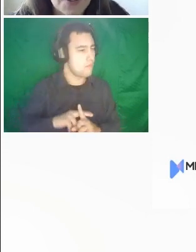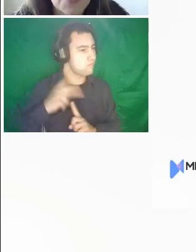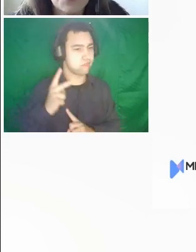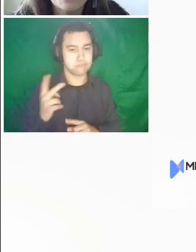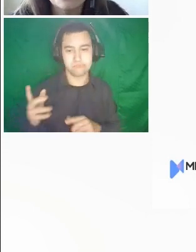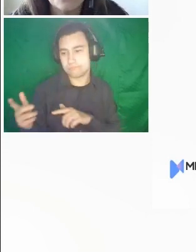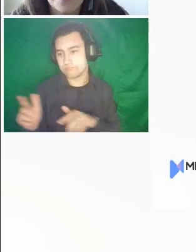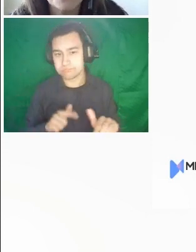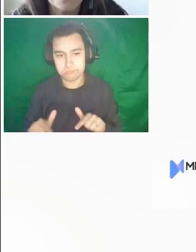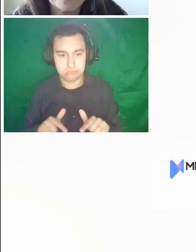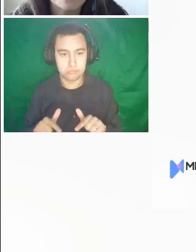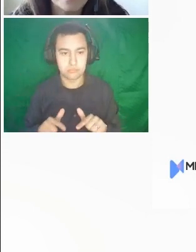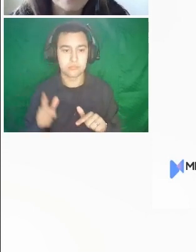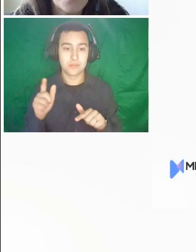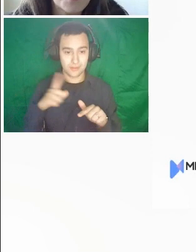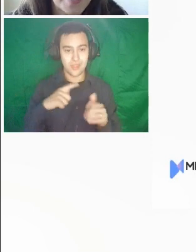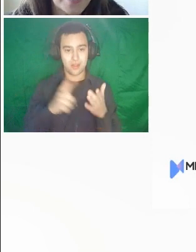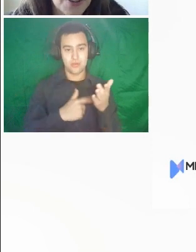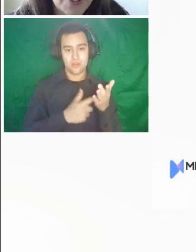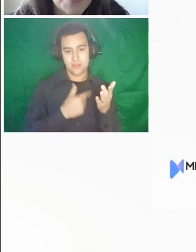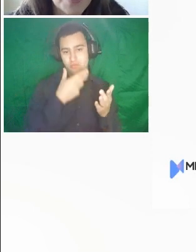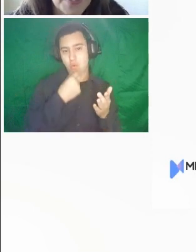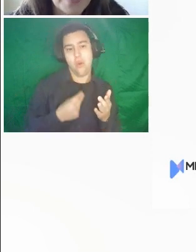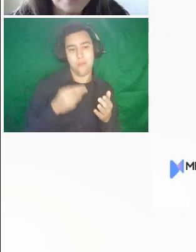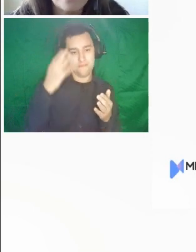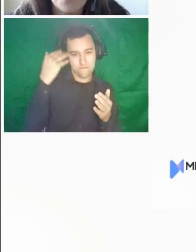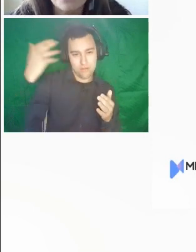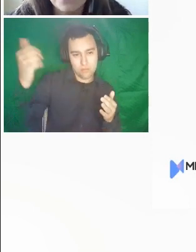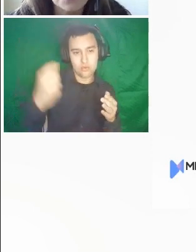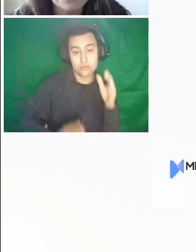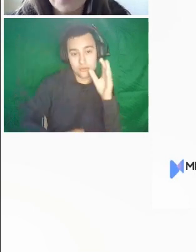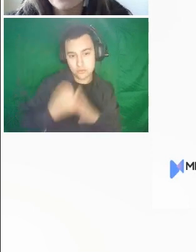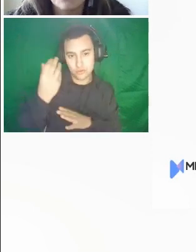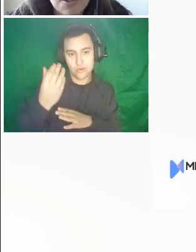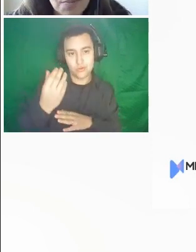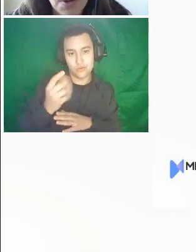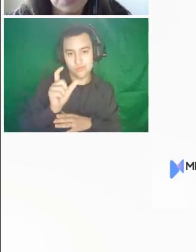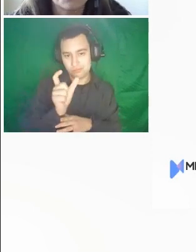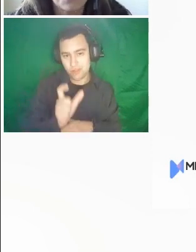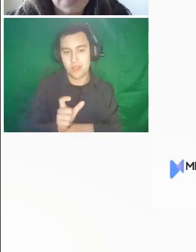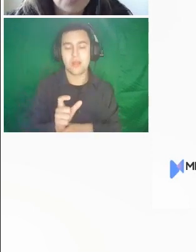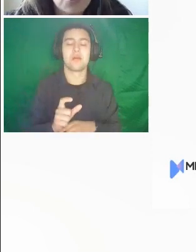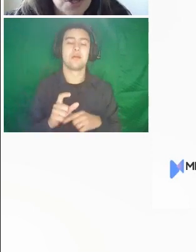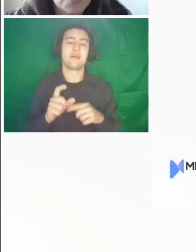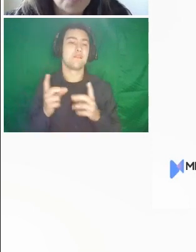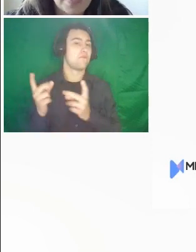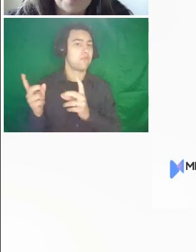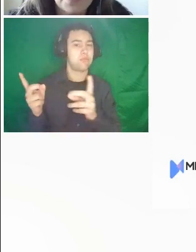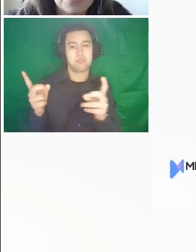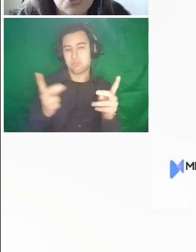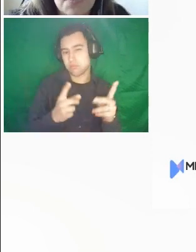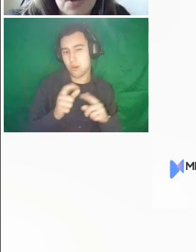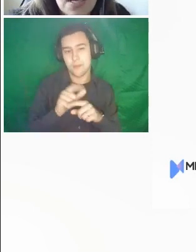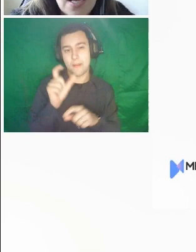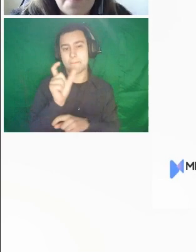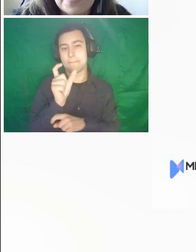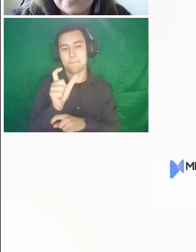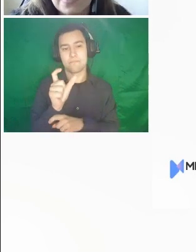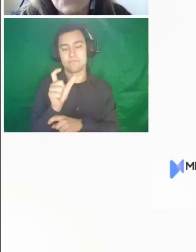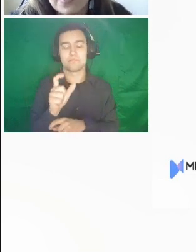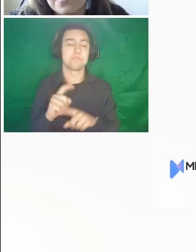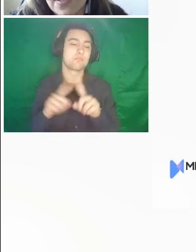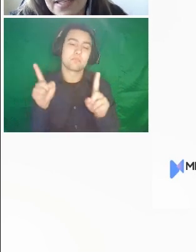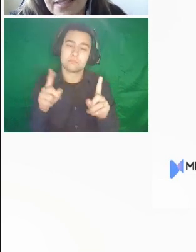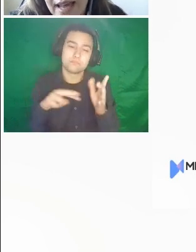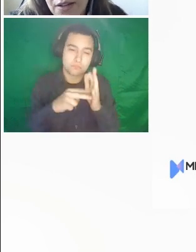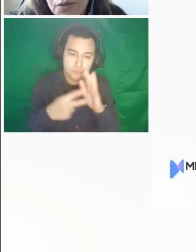o livro do Jeff setl que é o criador do scr é um livro inclusive que vende muito por causa do título bem apelativo Mas